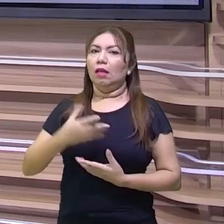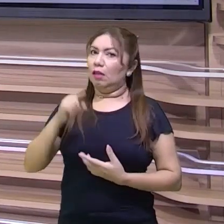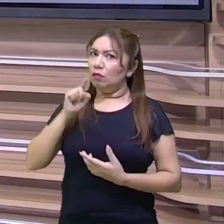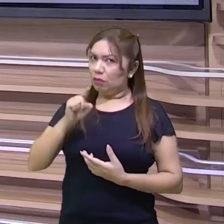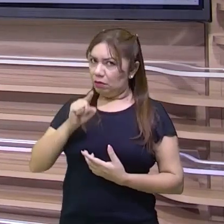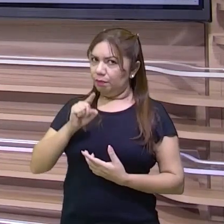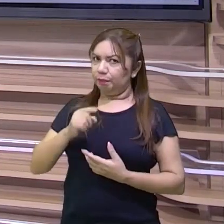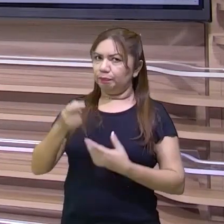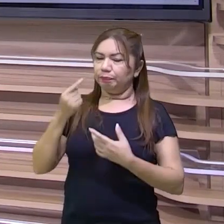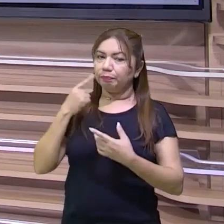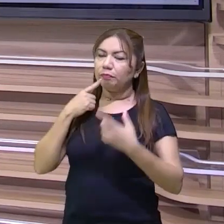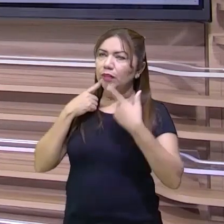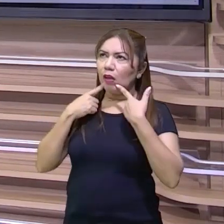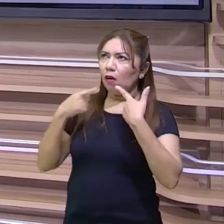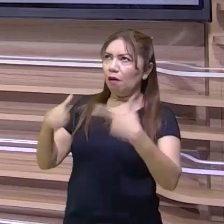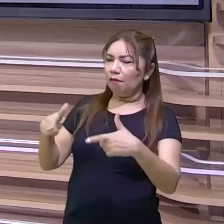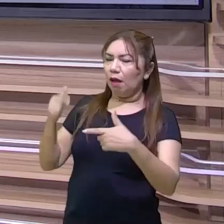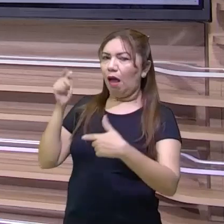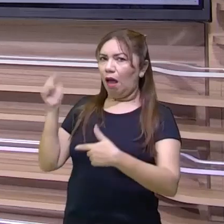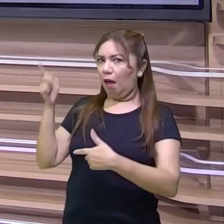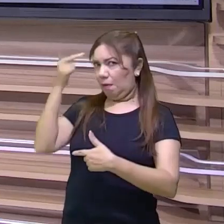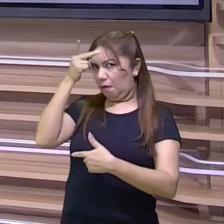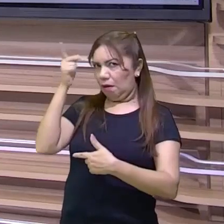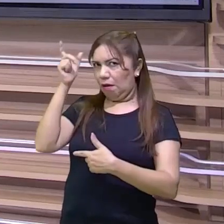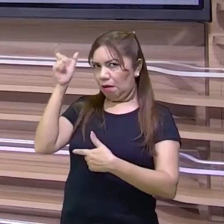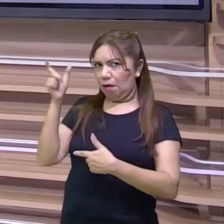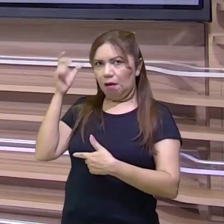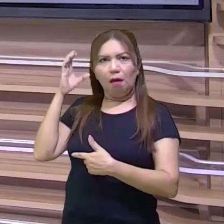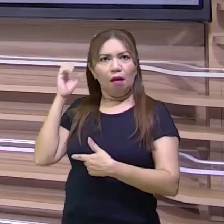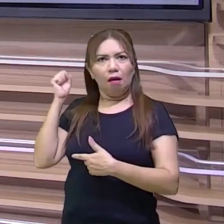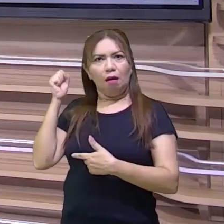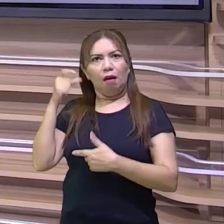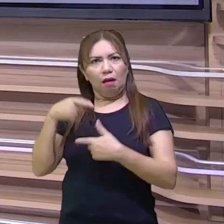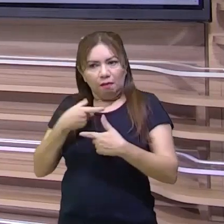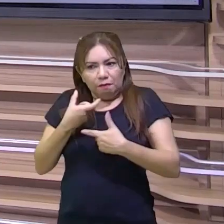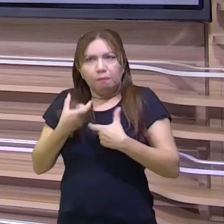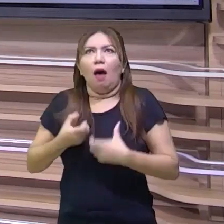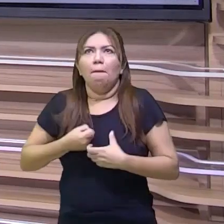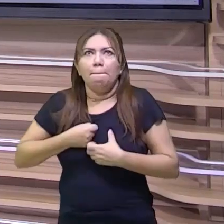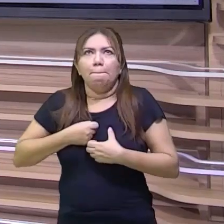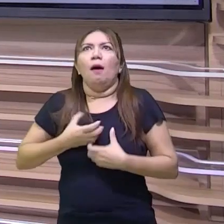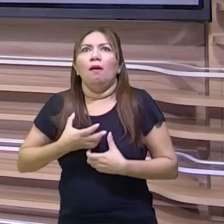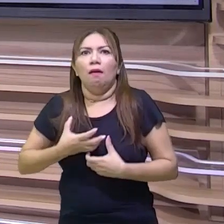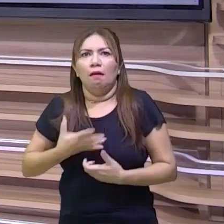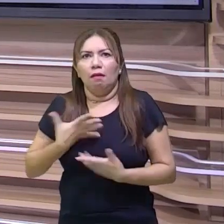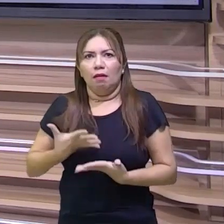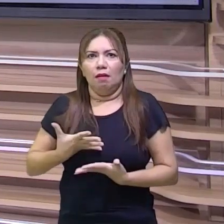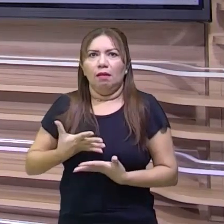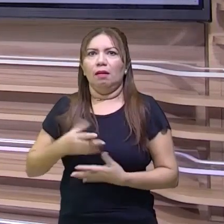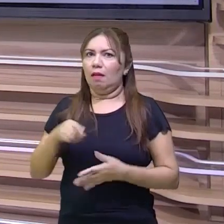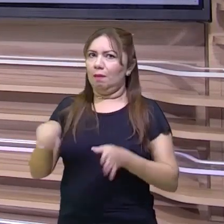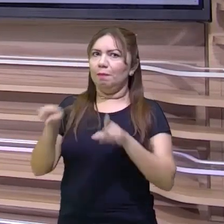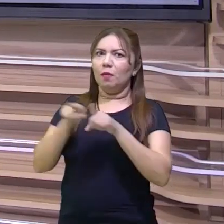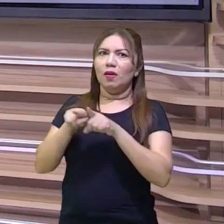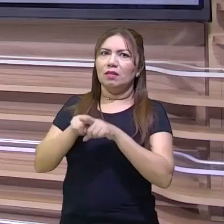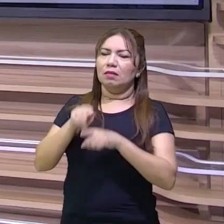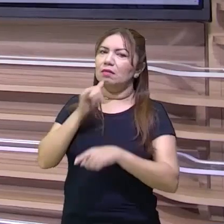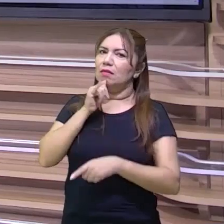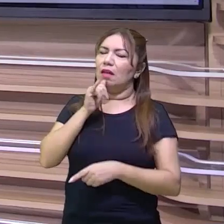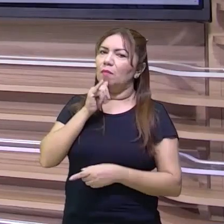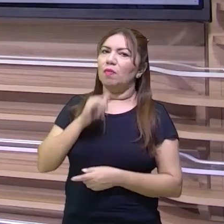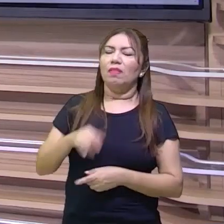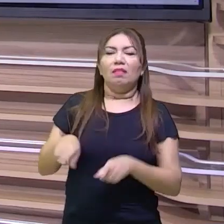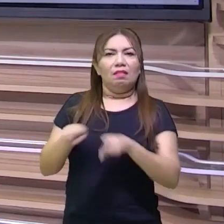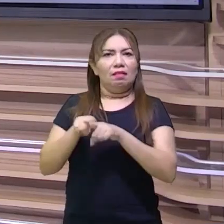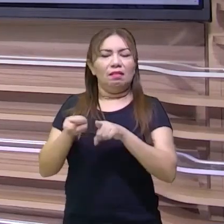forma de pronunciar mais forte determinadas palavras. Lembra do exemplo também? Ó, também. Ele